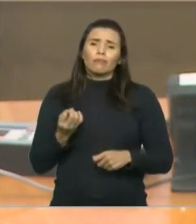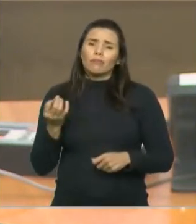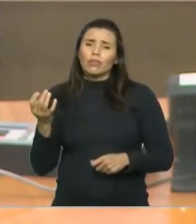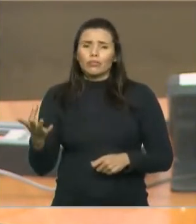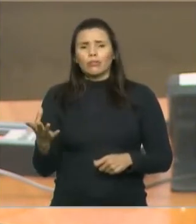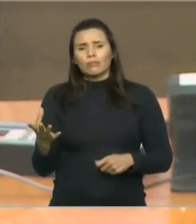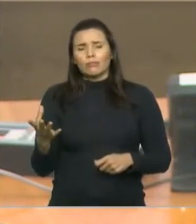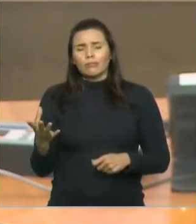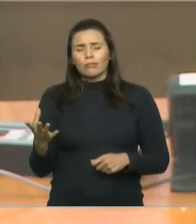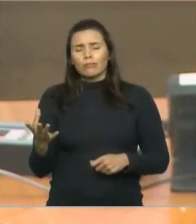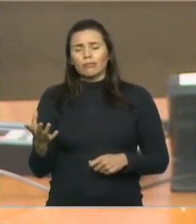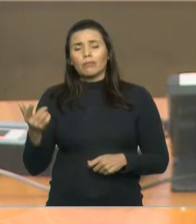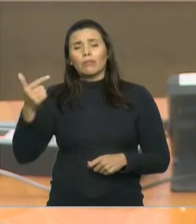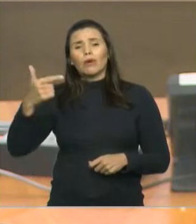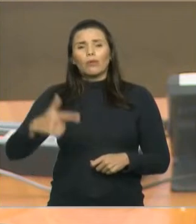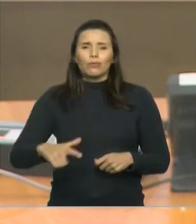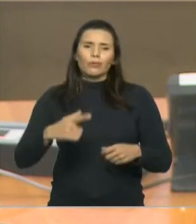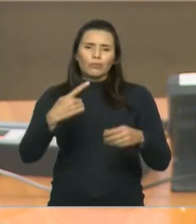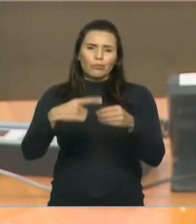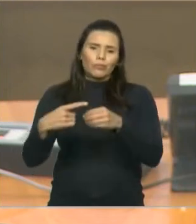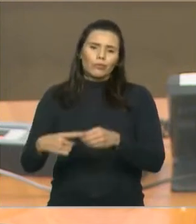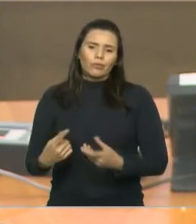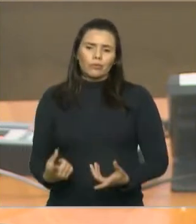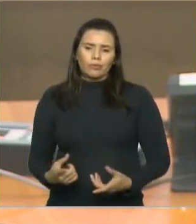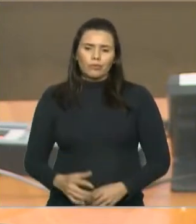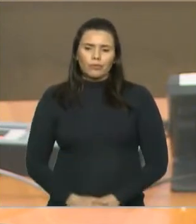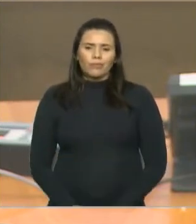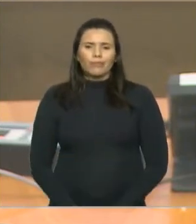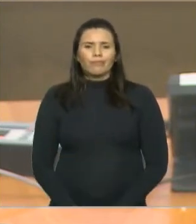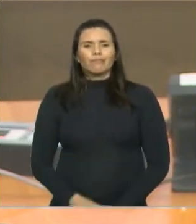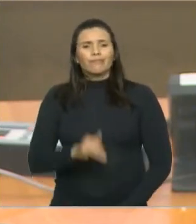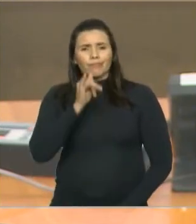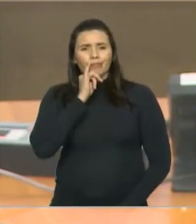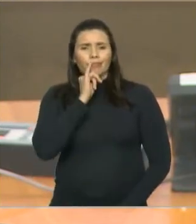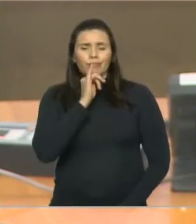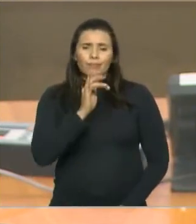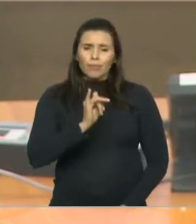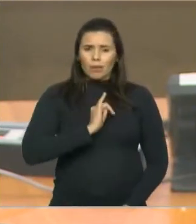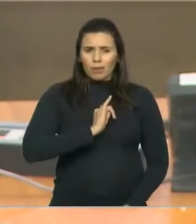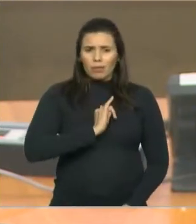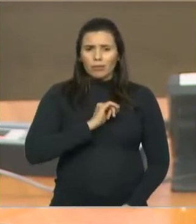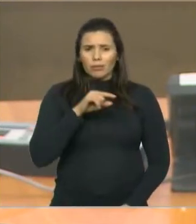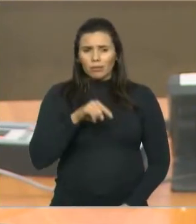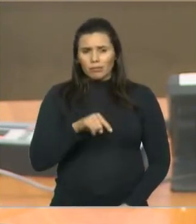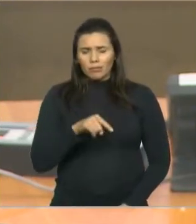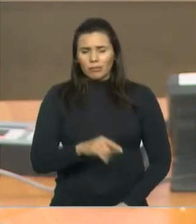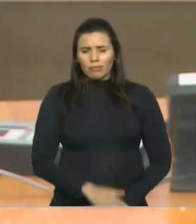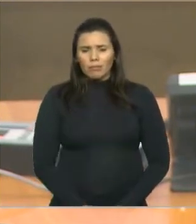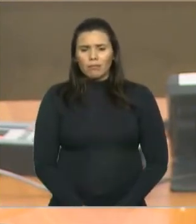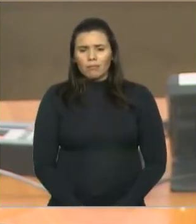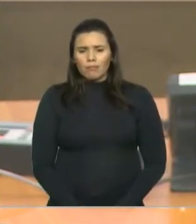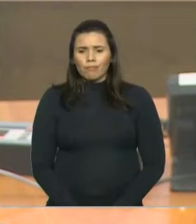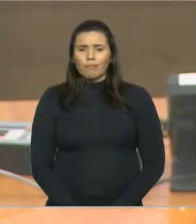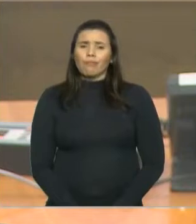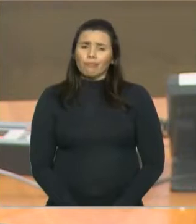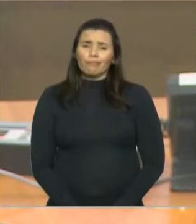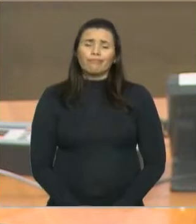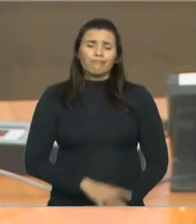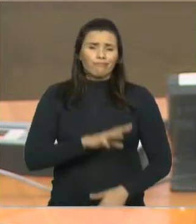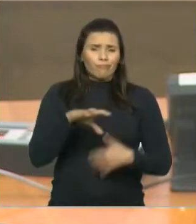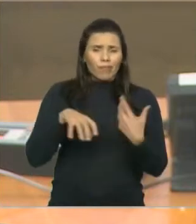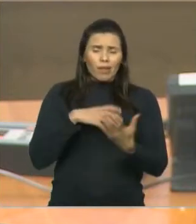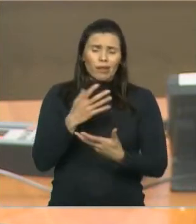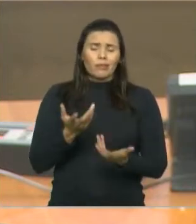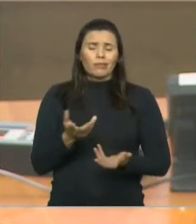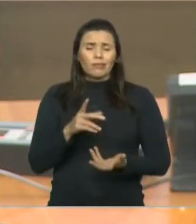aqui, de Buritirana, ele sabe o drama que a gente está vivendo hoje em Imperatriz, no município de Imperatriz. A gente vive um drama lá na urgência e emergência,